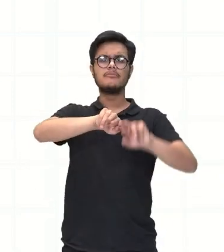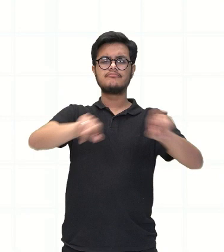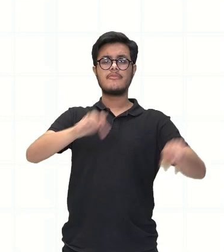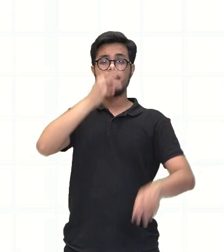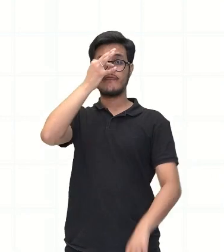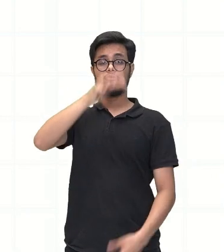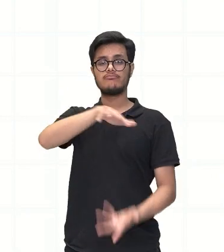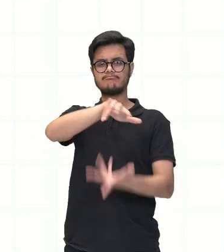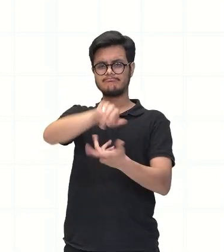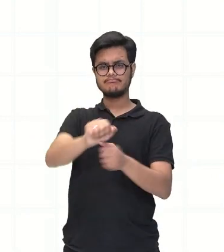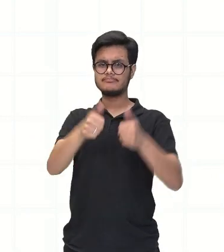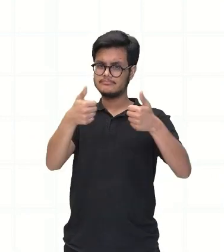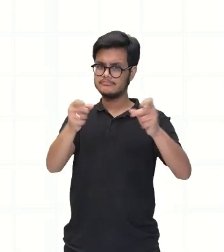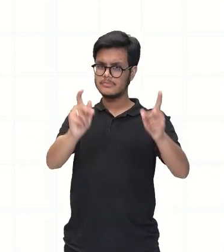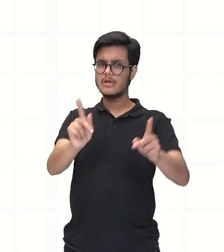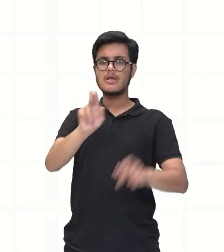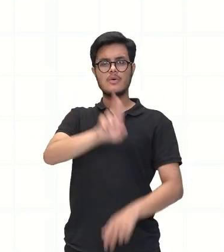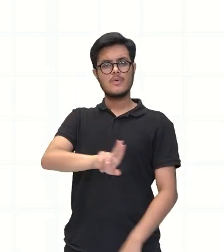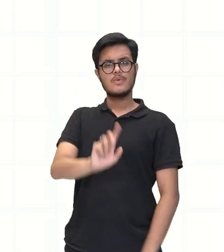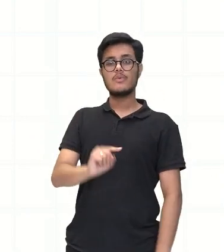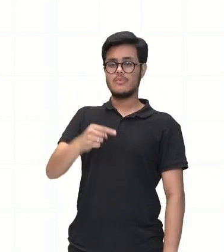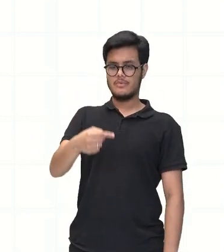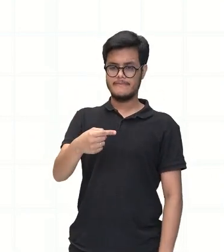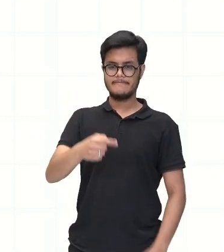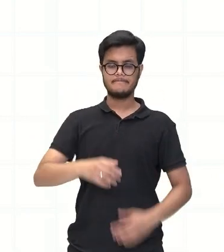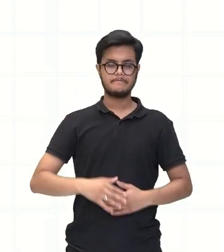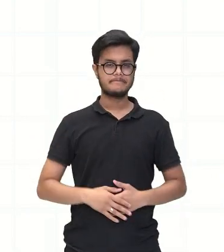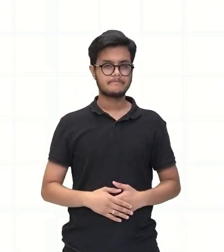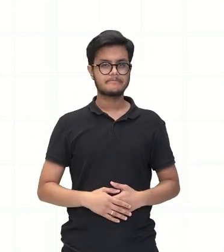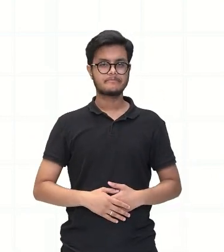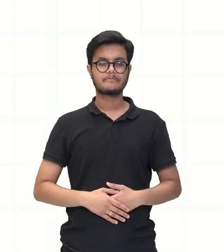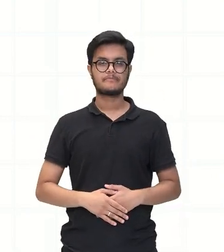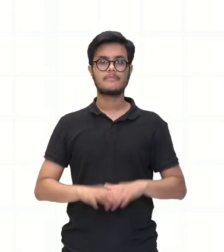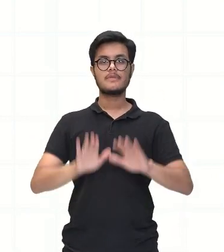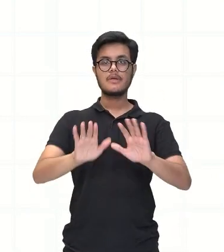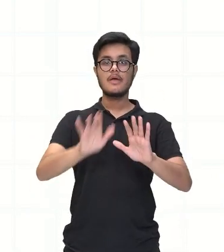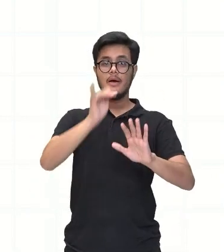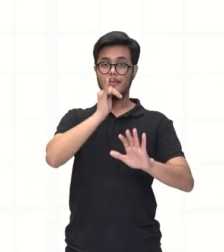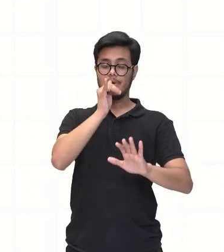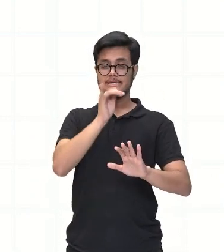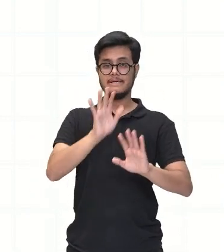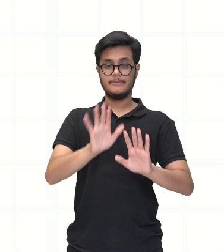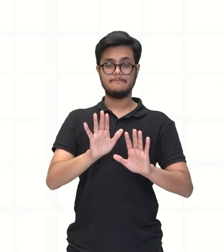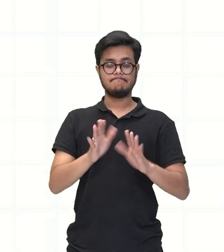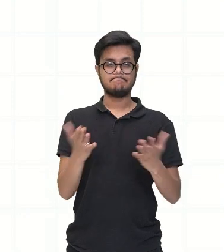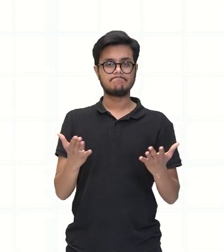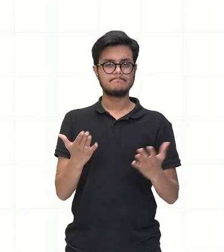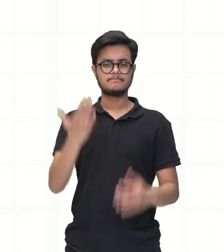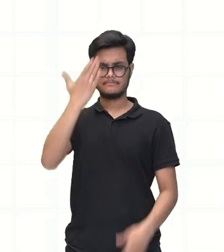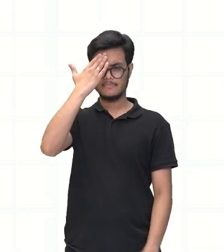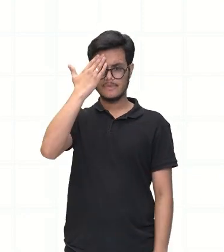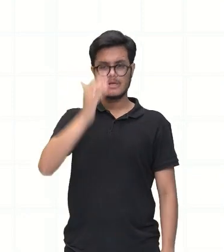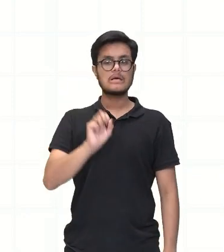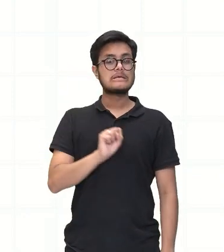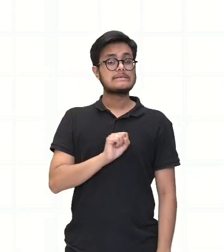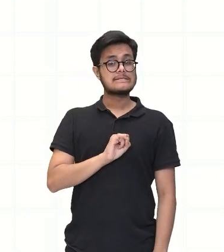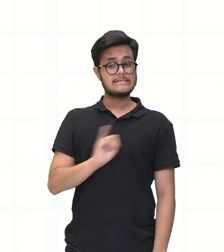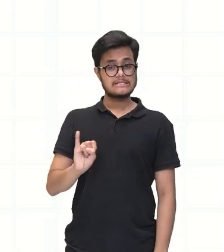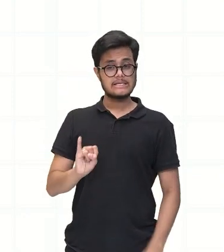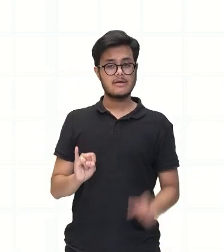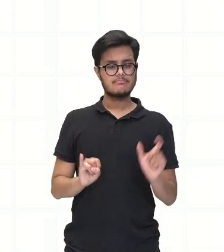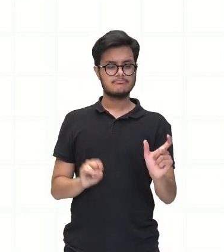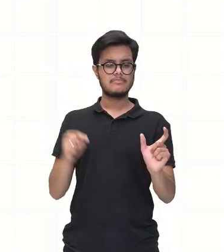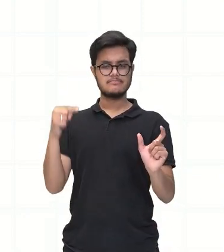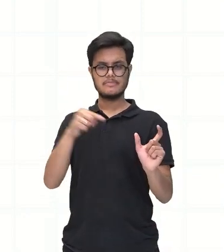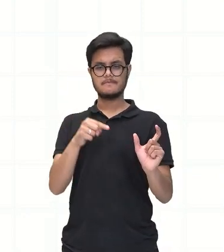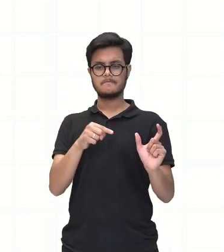plantas e do mundo dos animais? Então, olha só, o que vai acontecer? Você já sabe, se a palavra